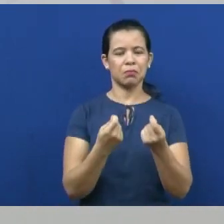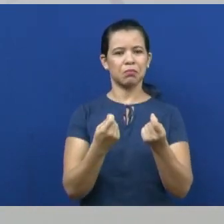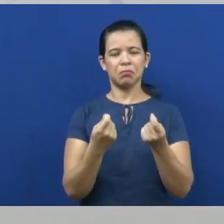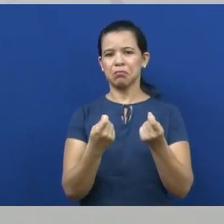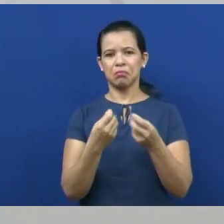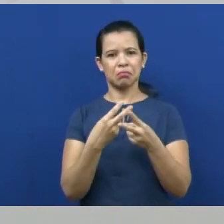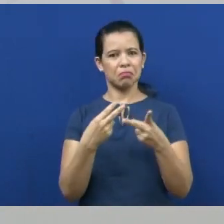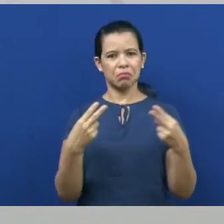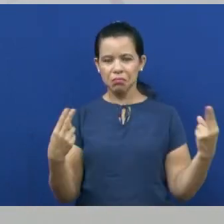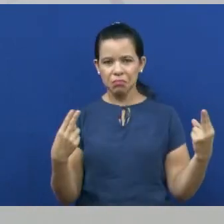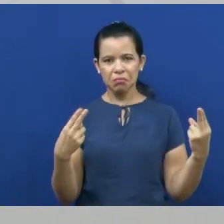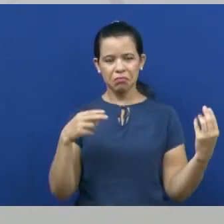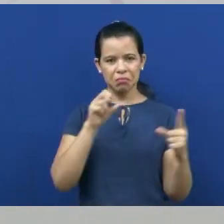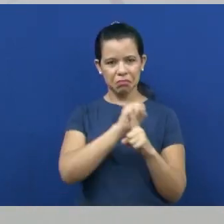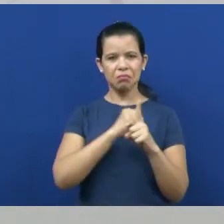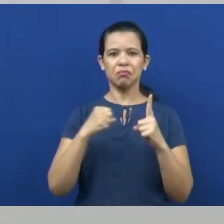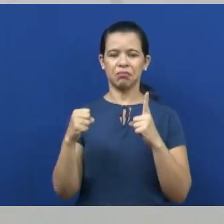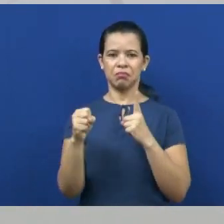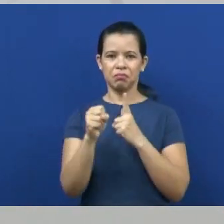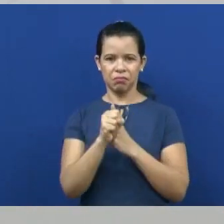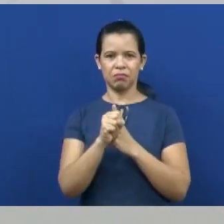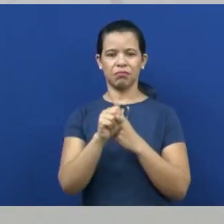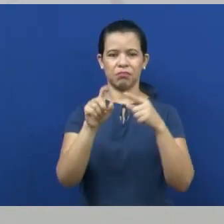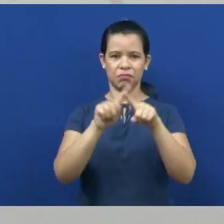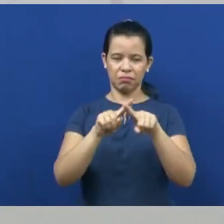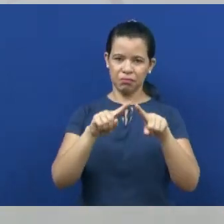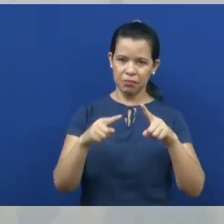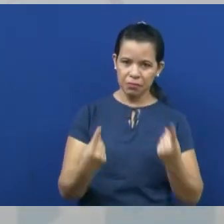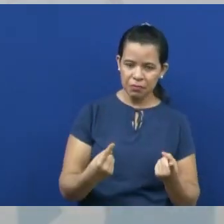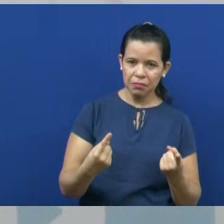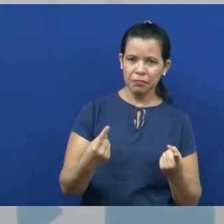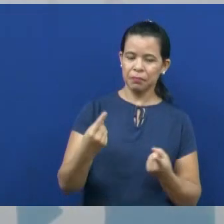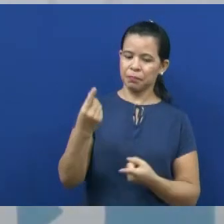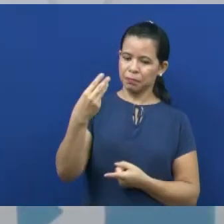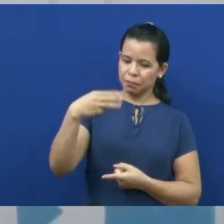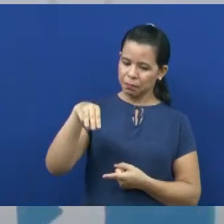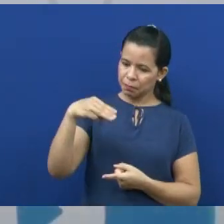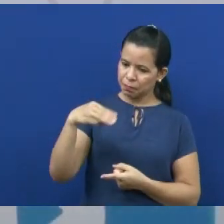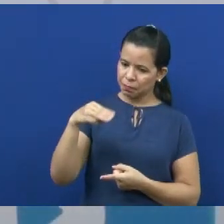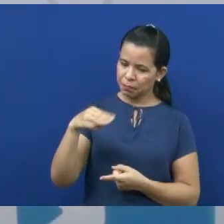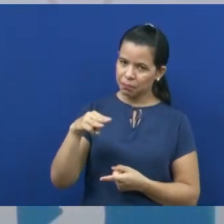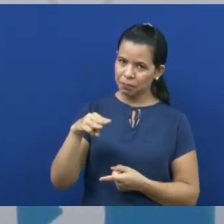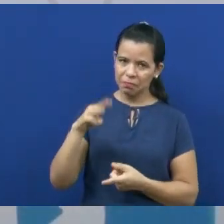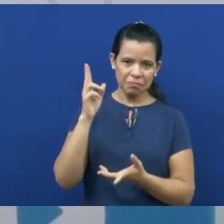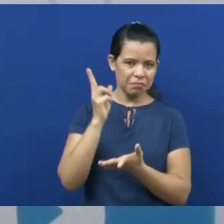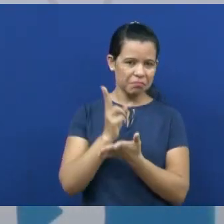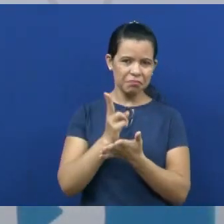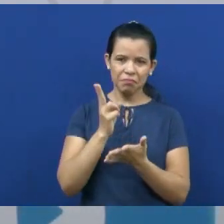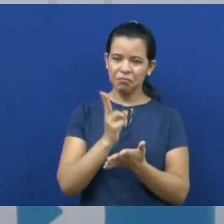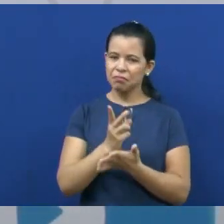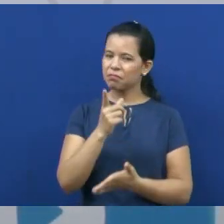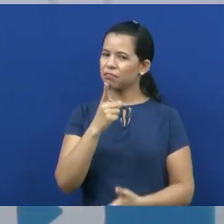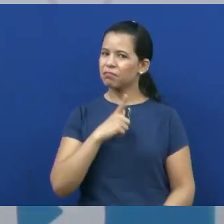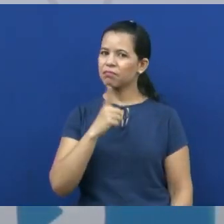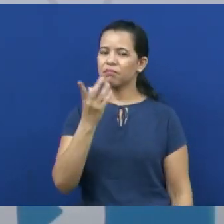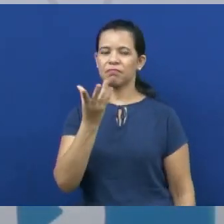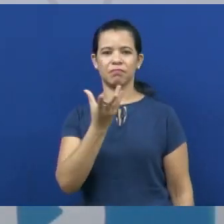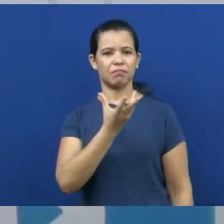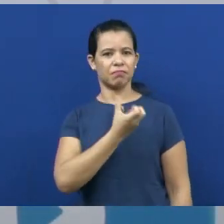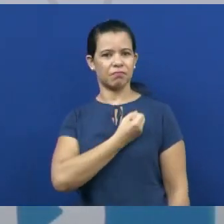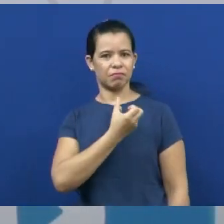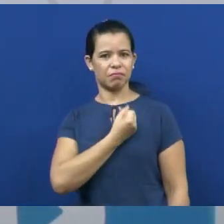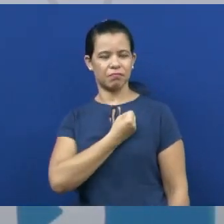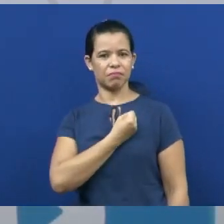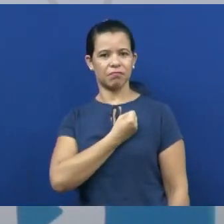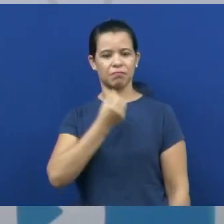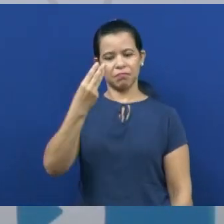outro problema. Mas a matemática, como havia dito Pitágoras, tudo é número, ou seja, a matemática ela